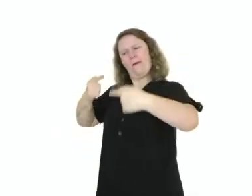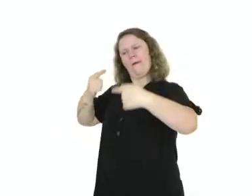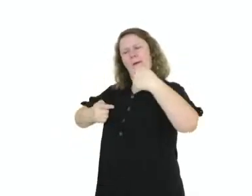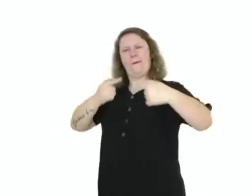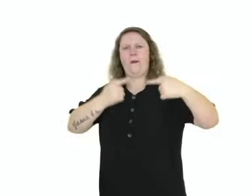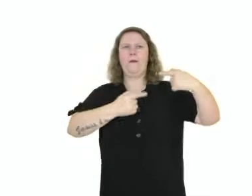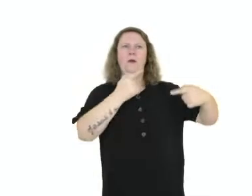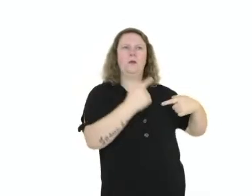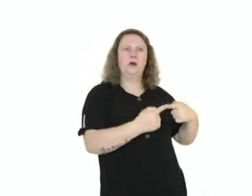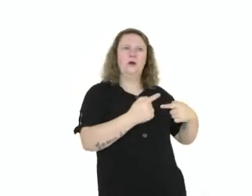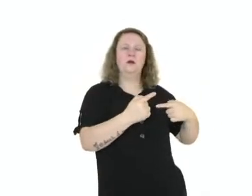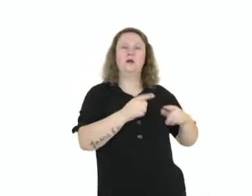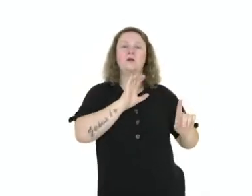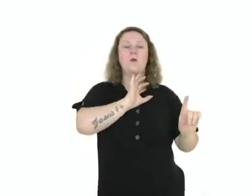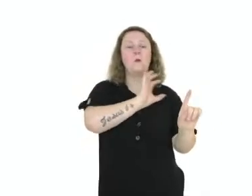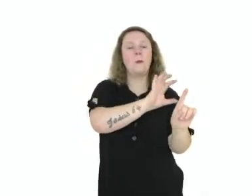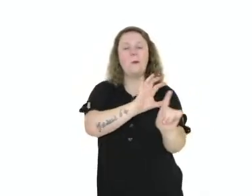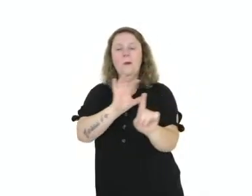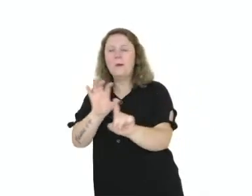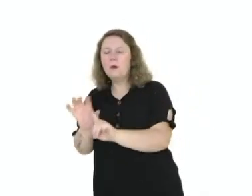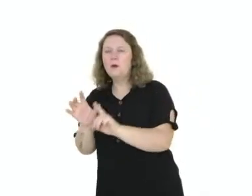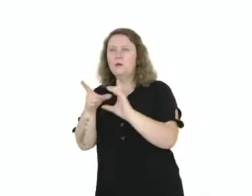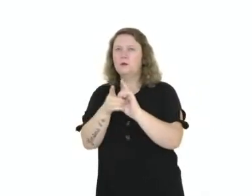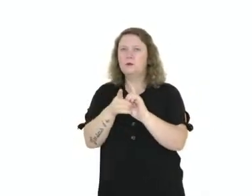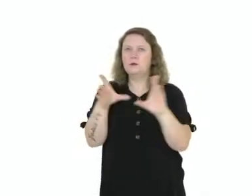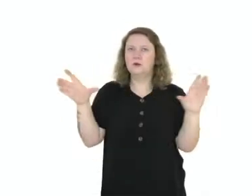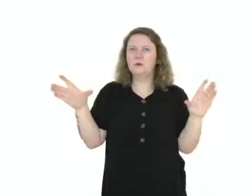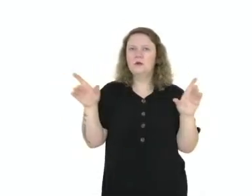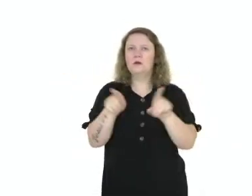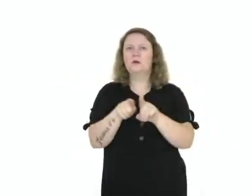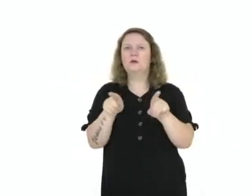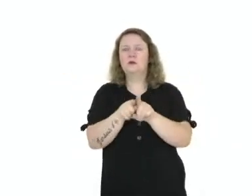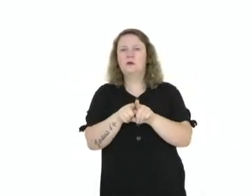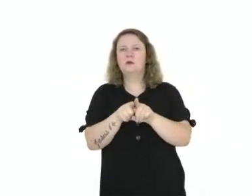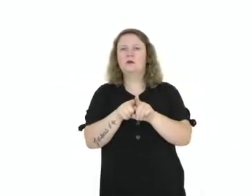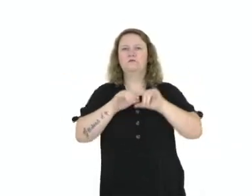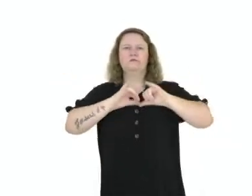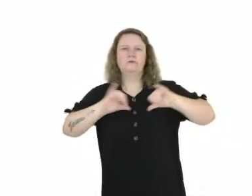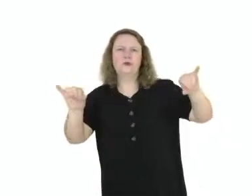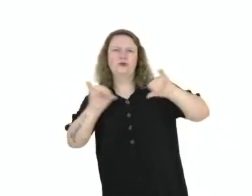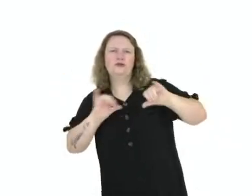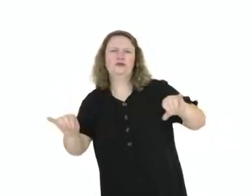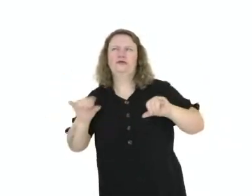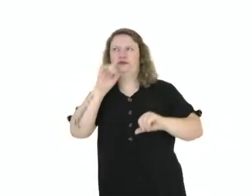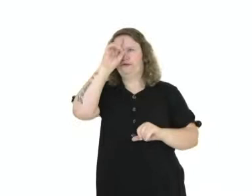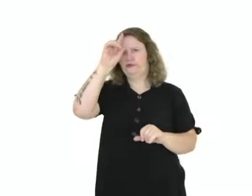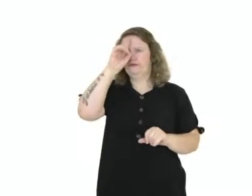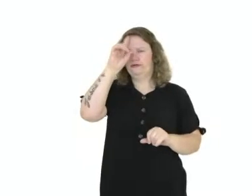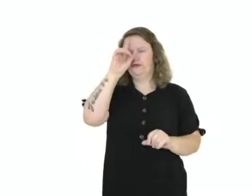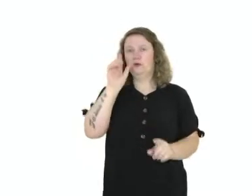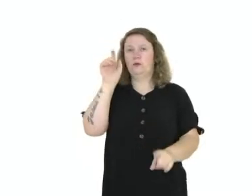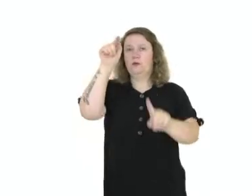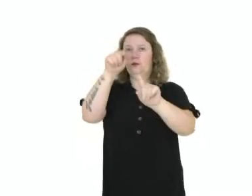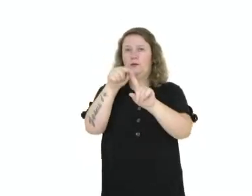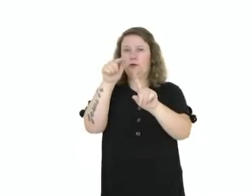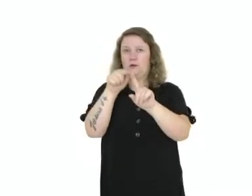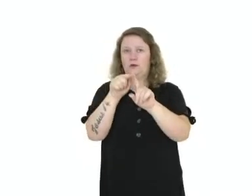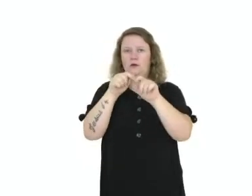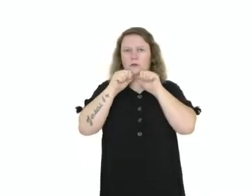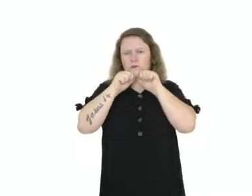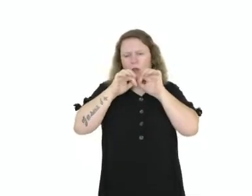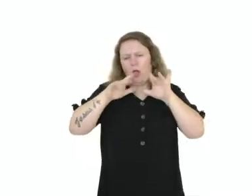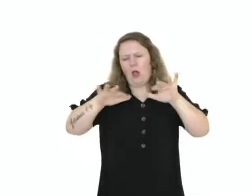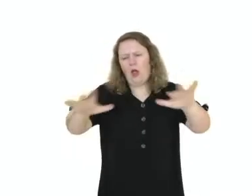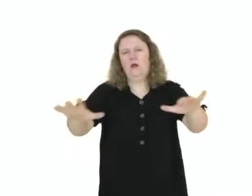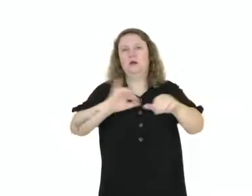na democracia, as fake news, notícias inventadas geralmente com o objetivo de viralizar na